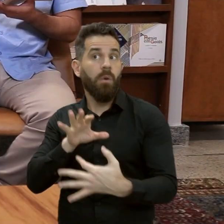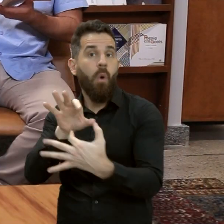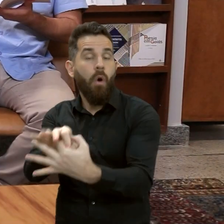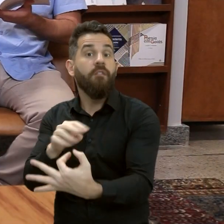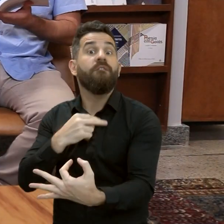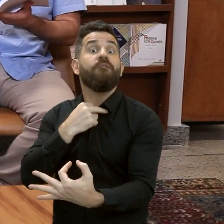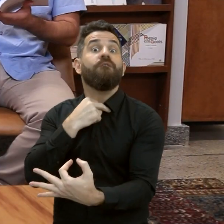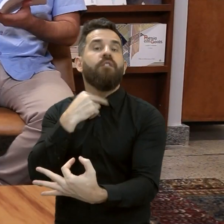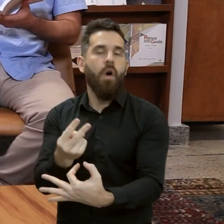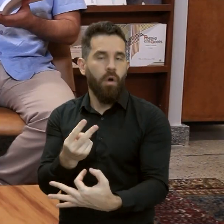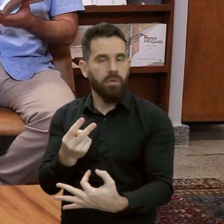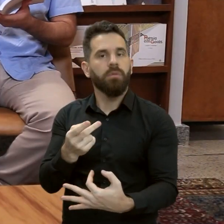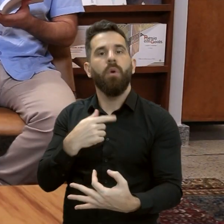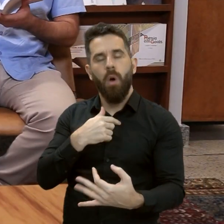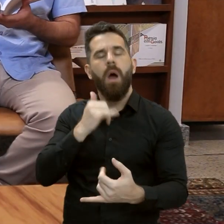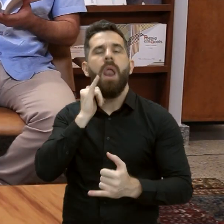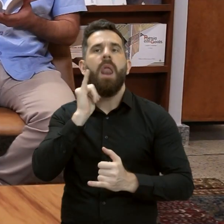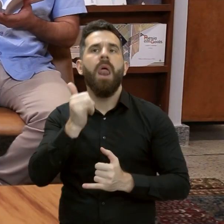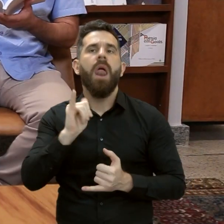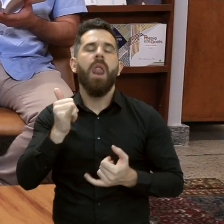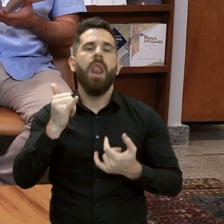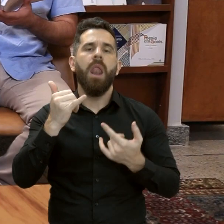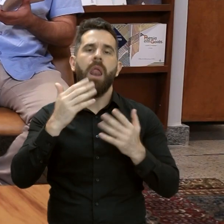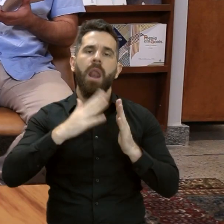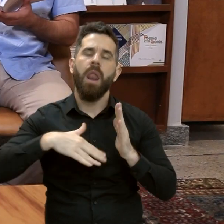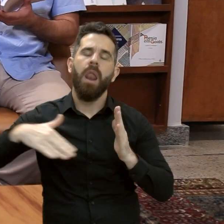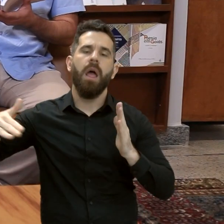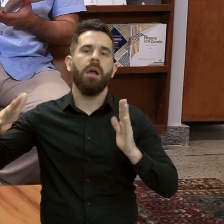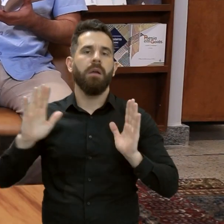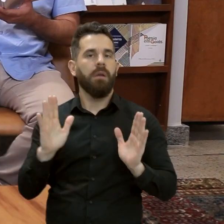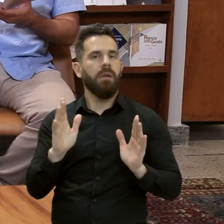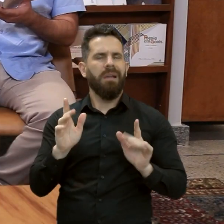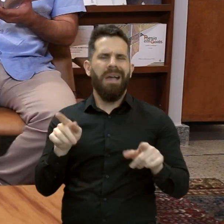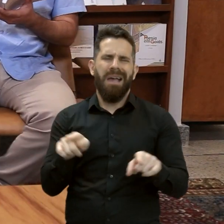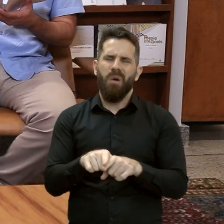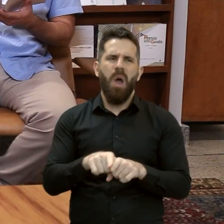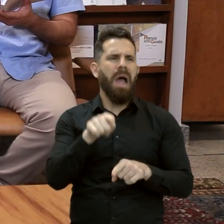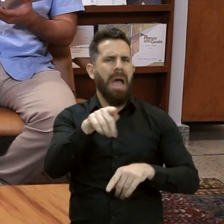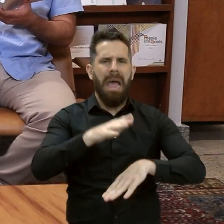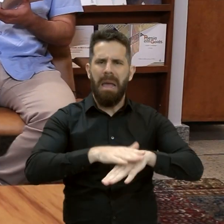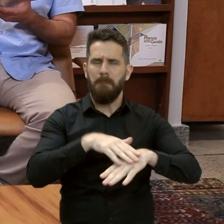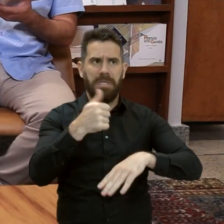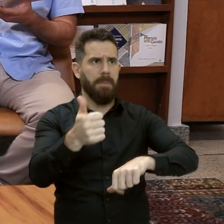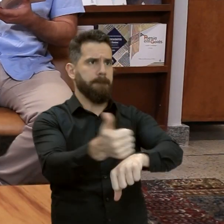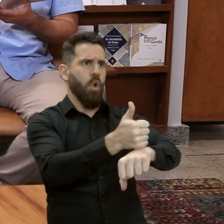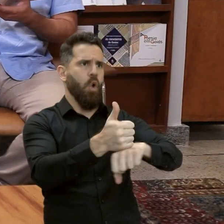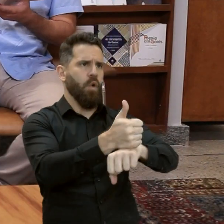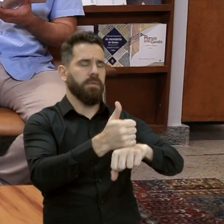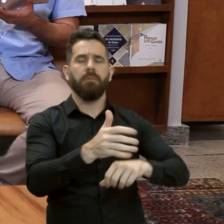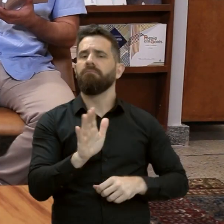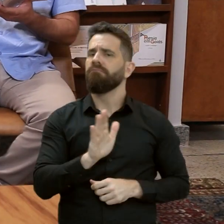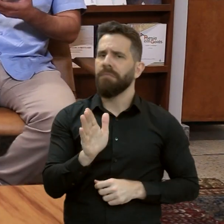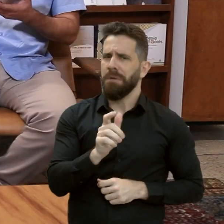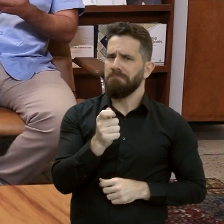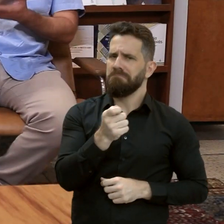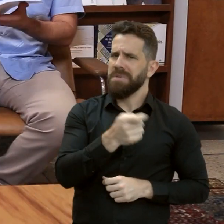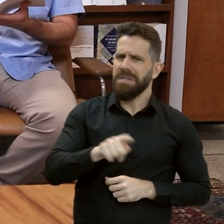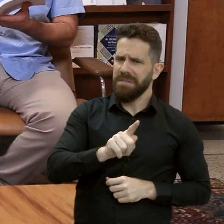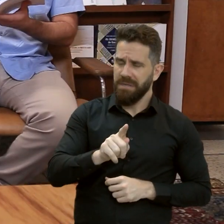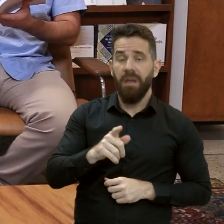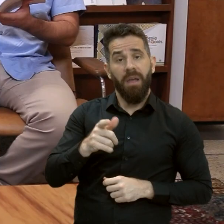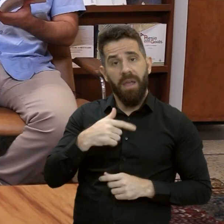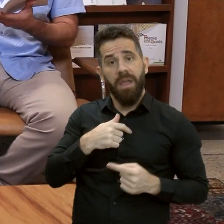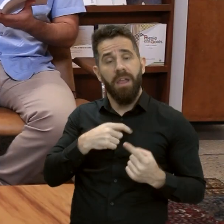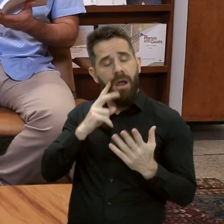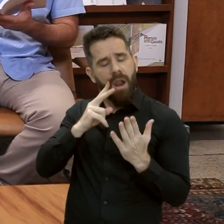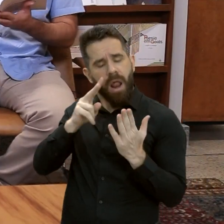gente diz o poema, em vez de ter essa preocupação de que alguém tem que ter assim, uma especialidade, tem que ser especialista para poder recitar. Não, você diz o poema,